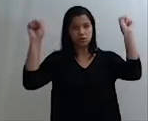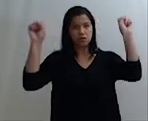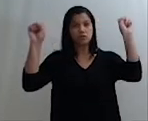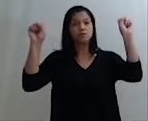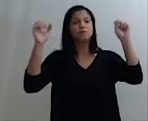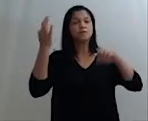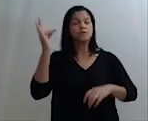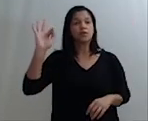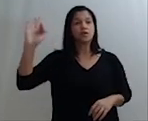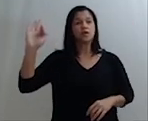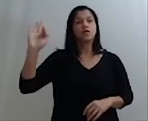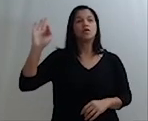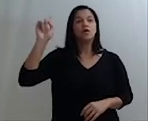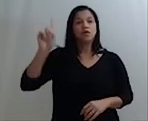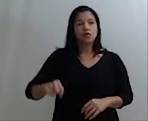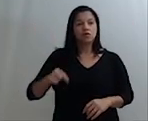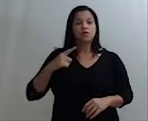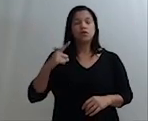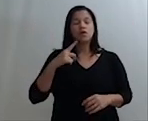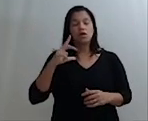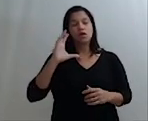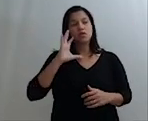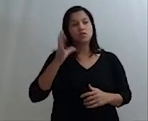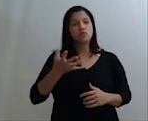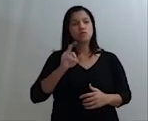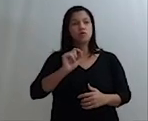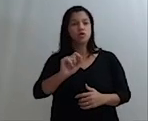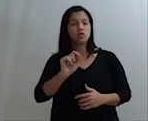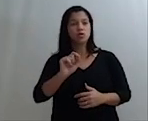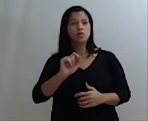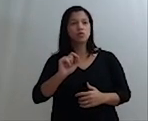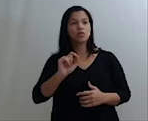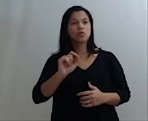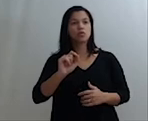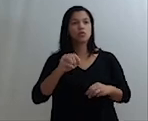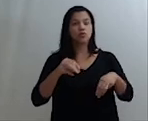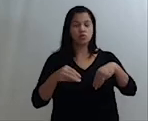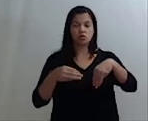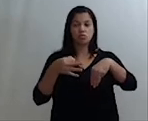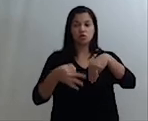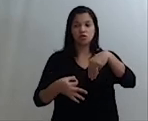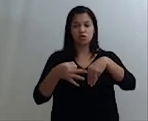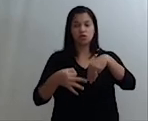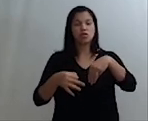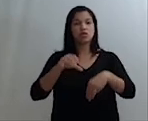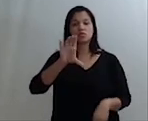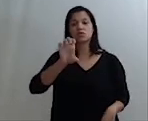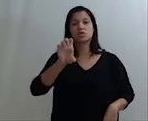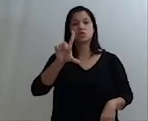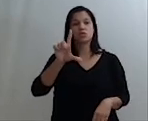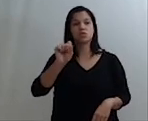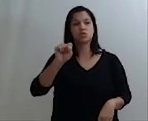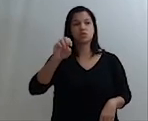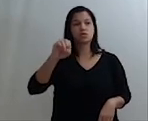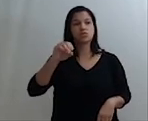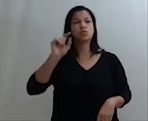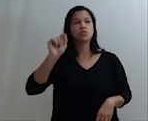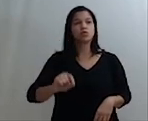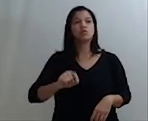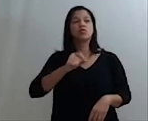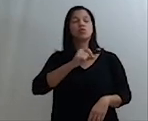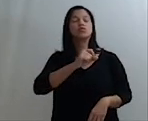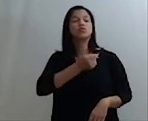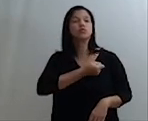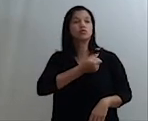decisão liminar foi ferida pelo Ministro Celso de Melo na ocasião o HC 186